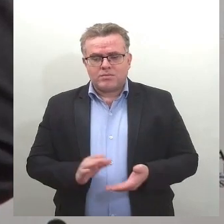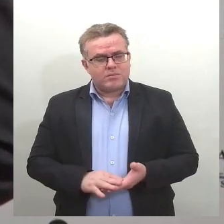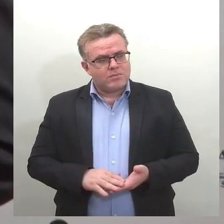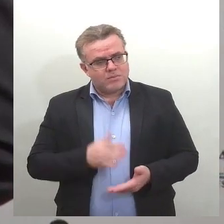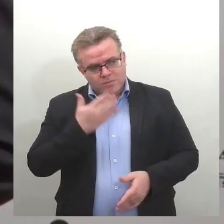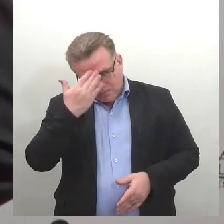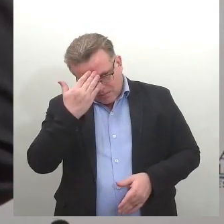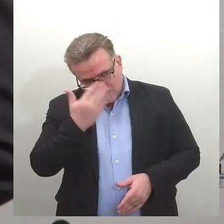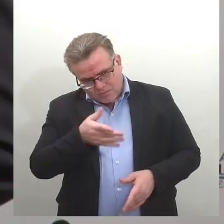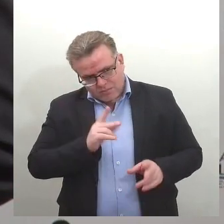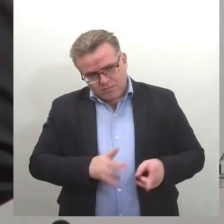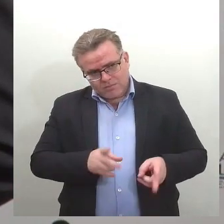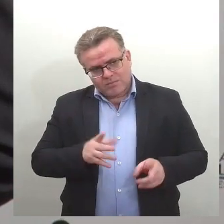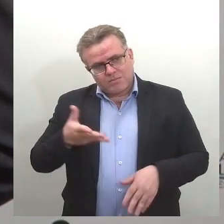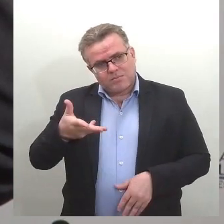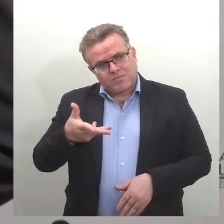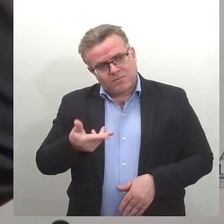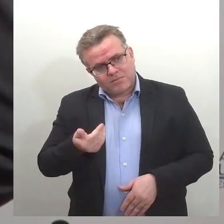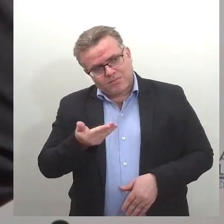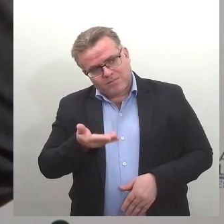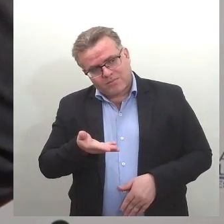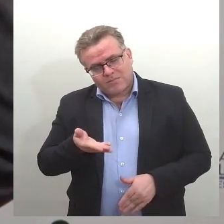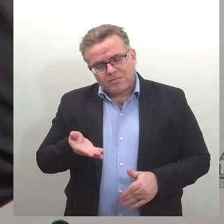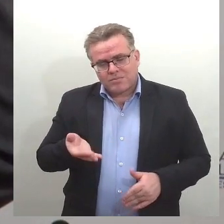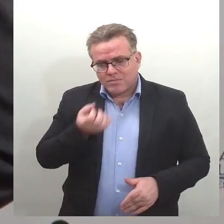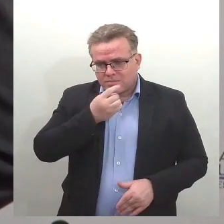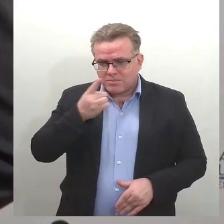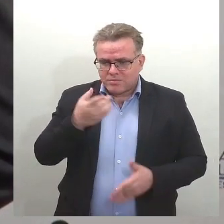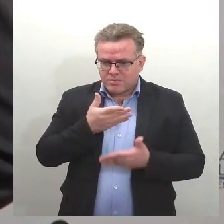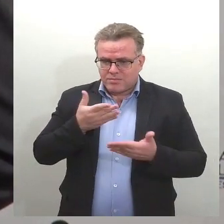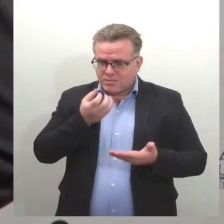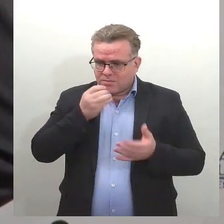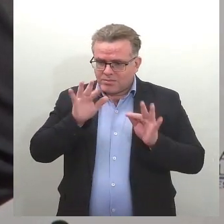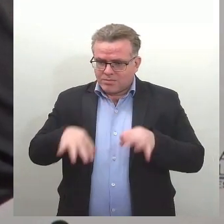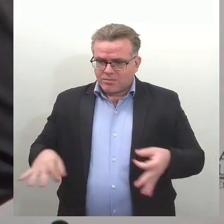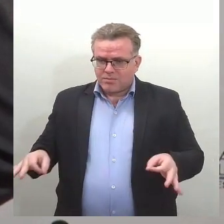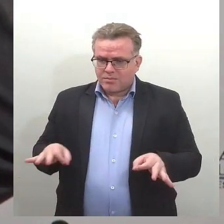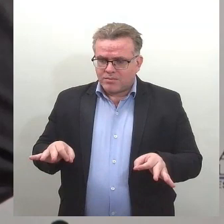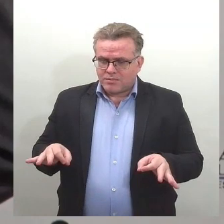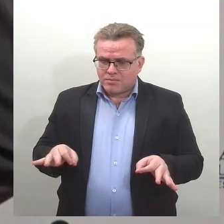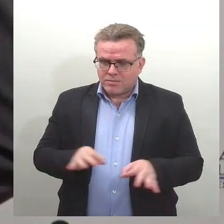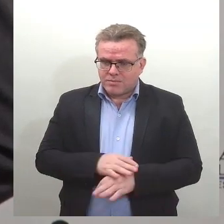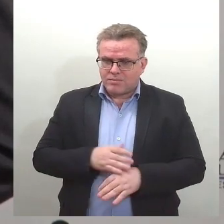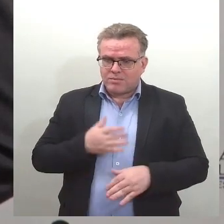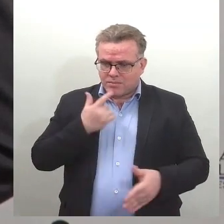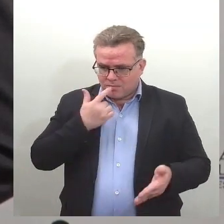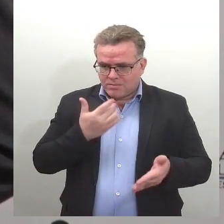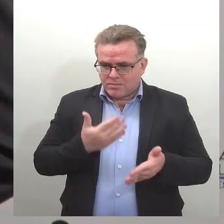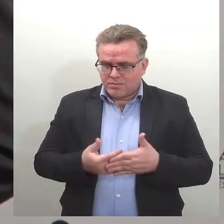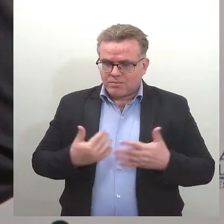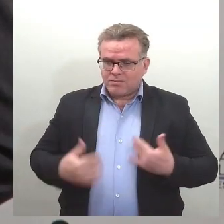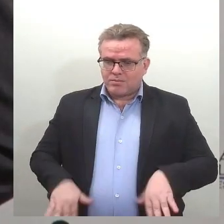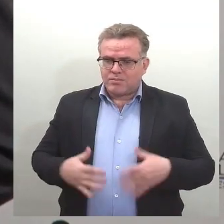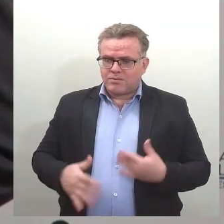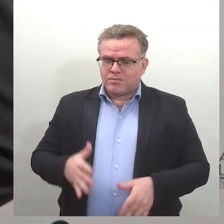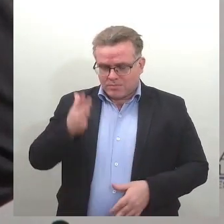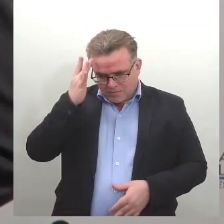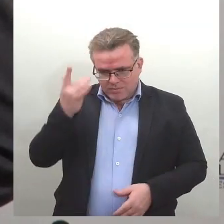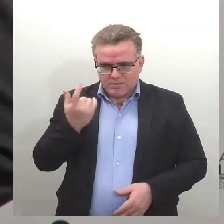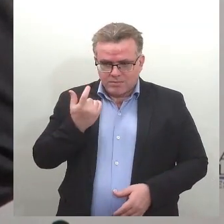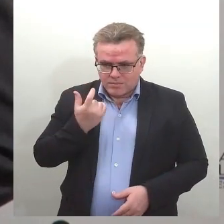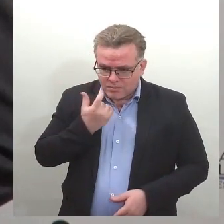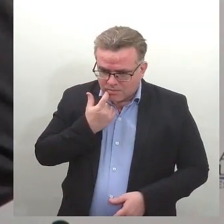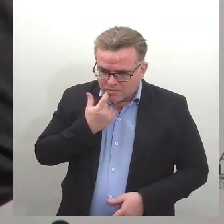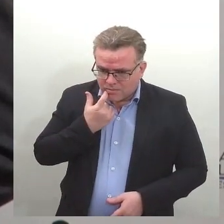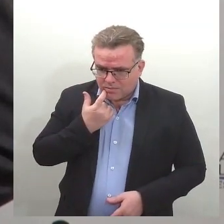vocês e um bom dia e um bom final de semana que já se aproxima, né? Que amanhã é sexta-feira, mas hoje é quinta, é o último dia de pleno